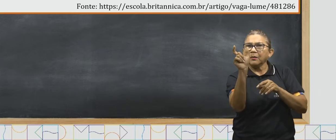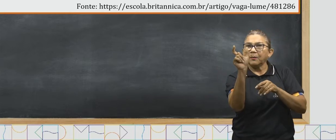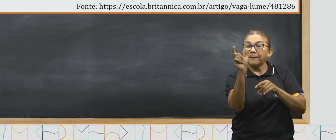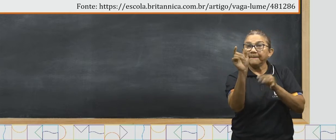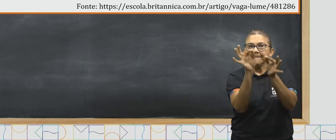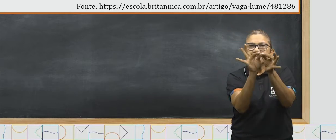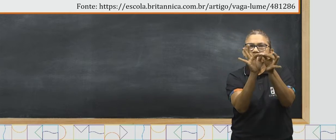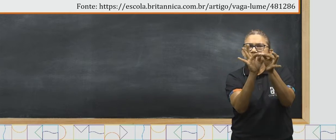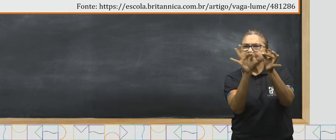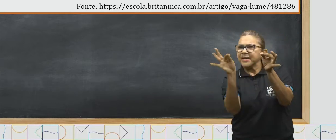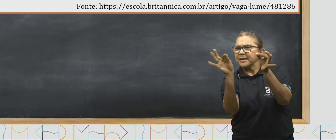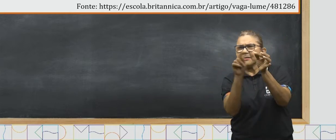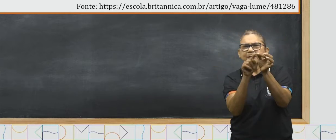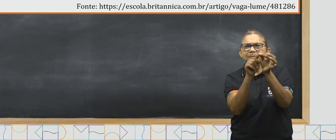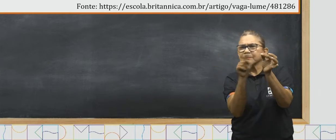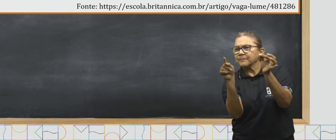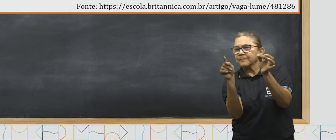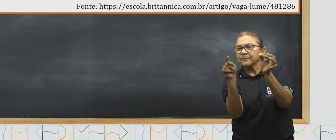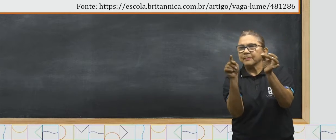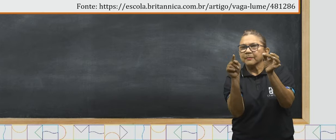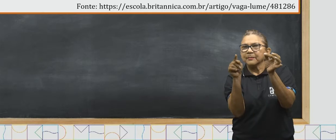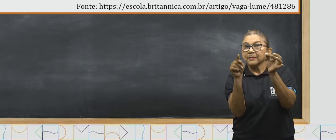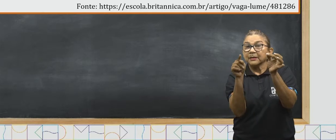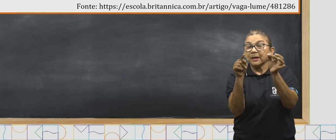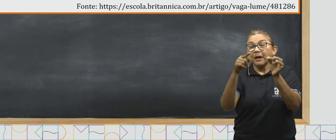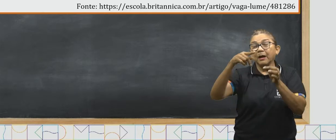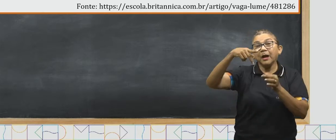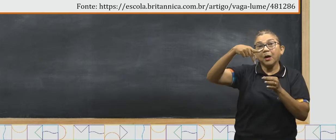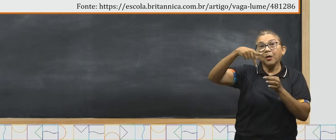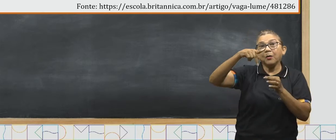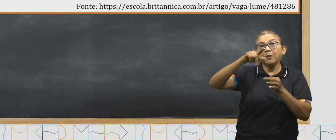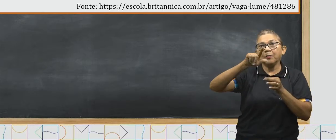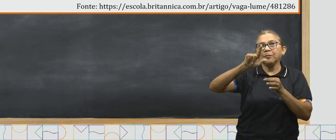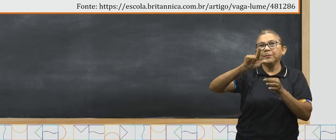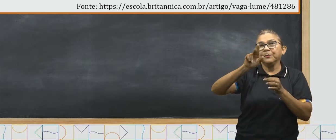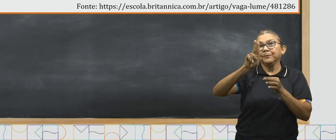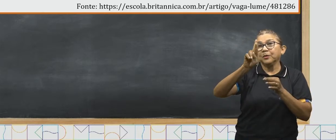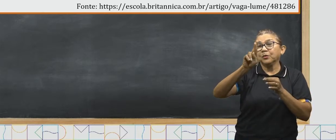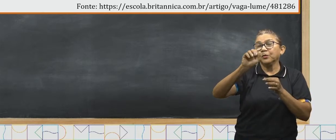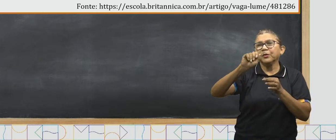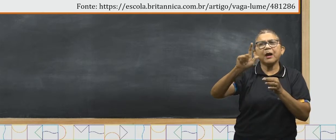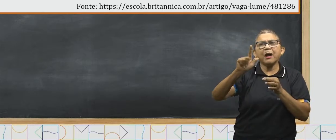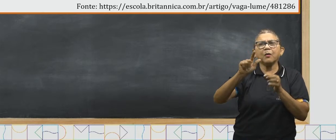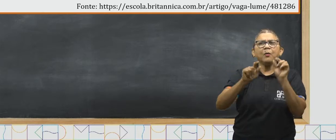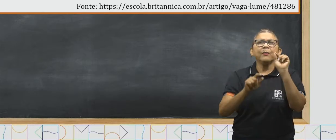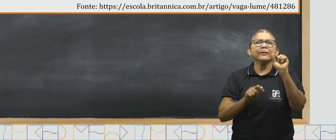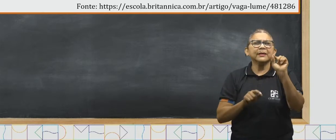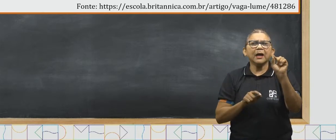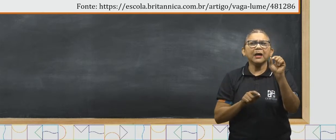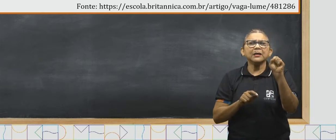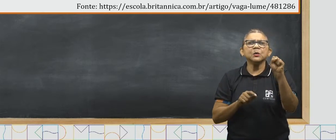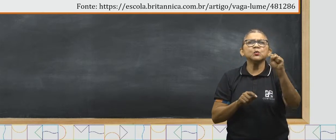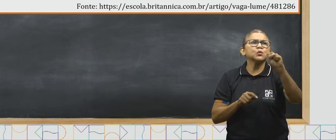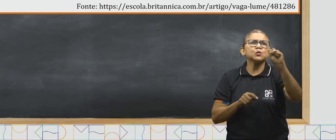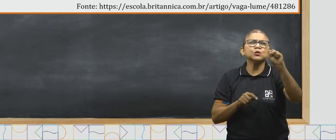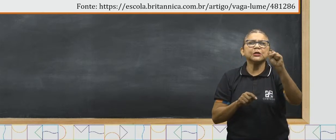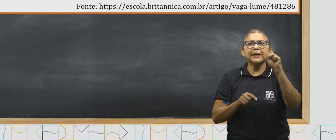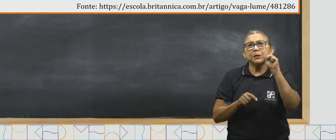aqui usado no plural? Porque ele refere-se ao sujeito dessa frase. Quem é o sujeito dessa